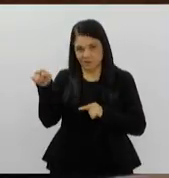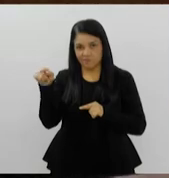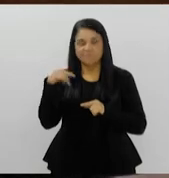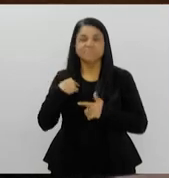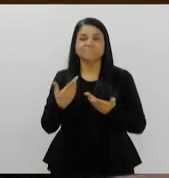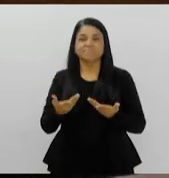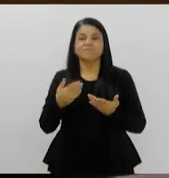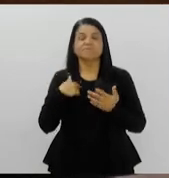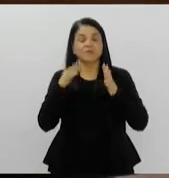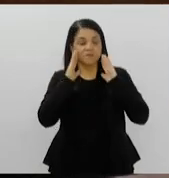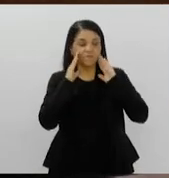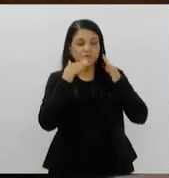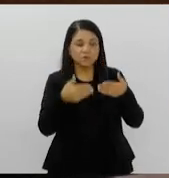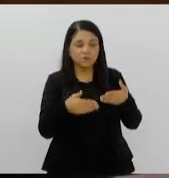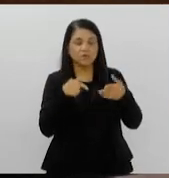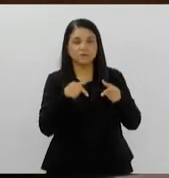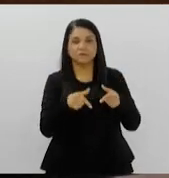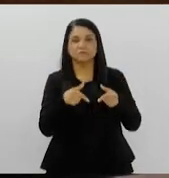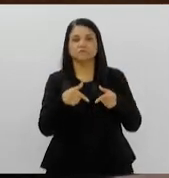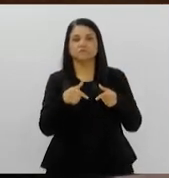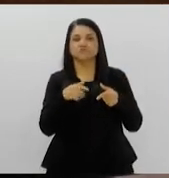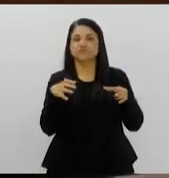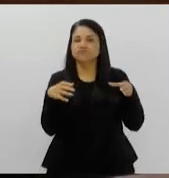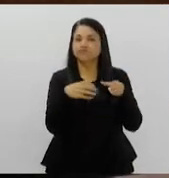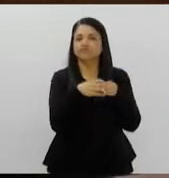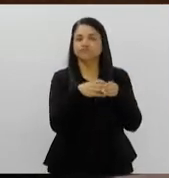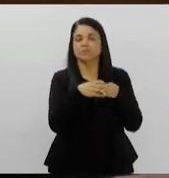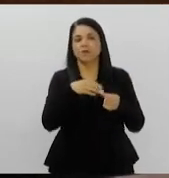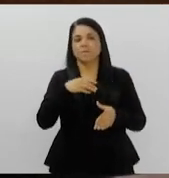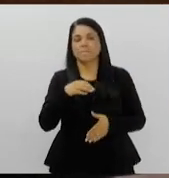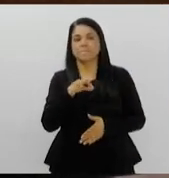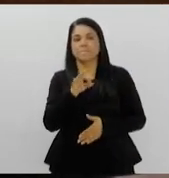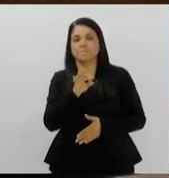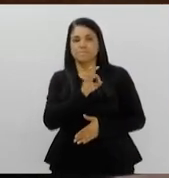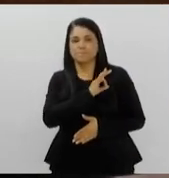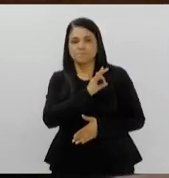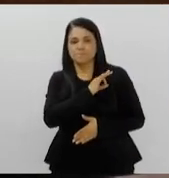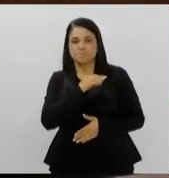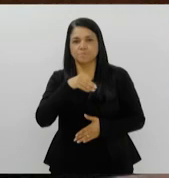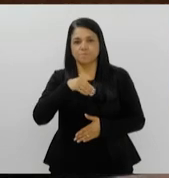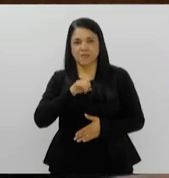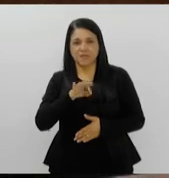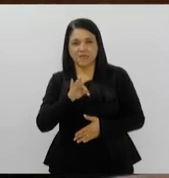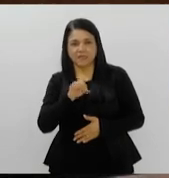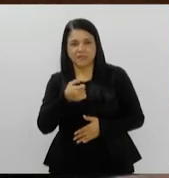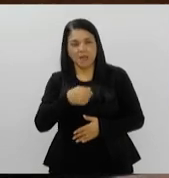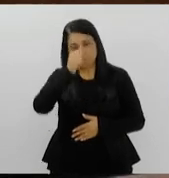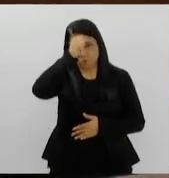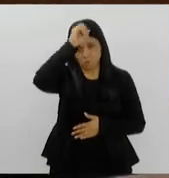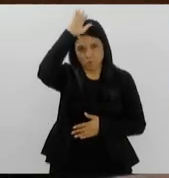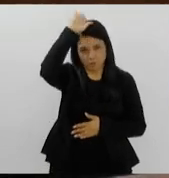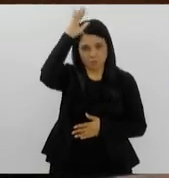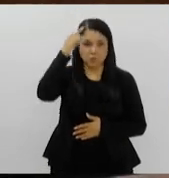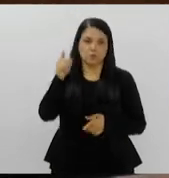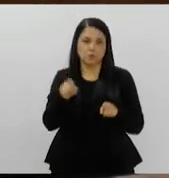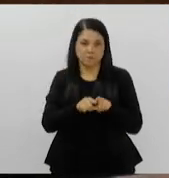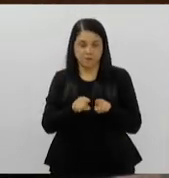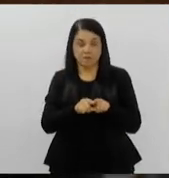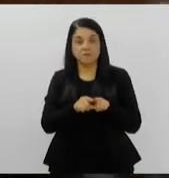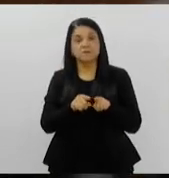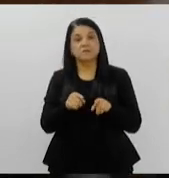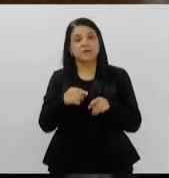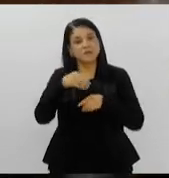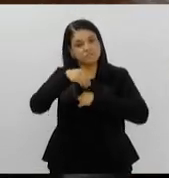senhor presidente, para os nossos militares, seja bombeiro ou polícia militar,